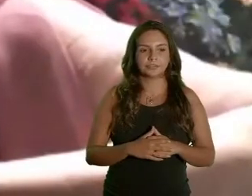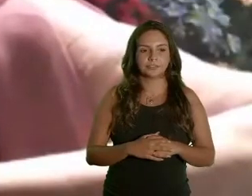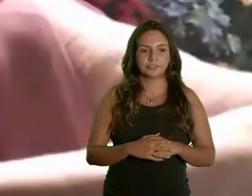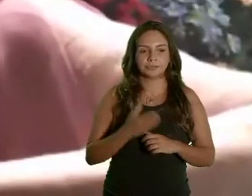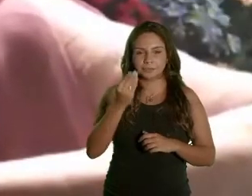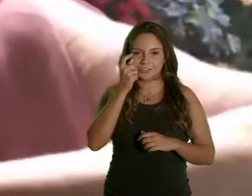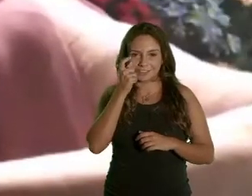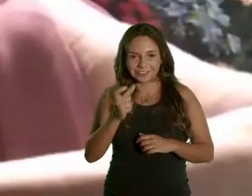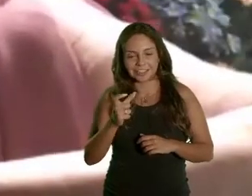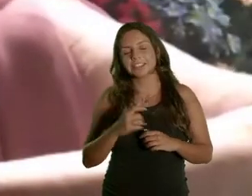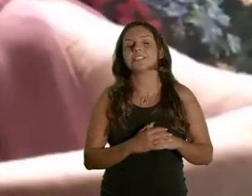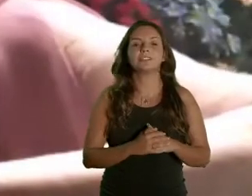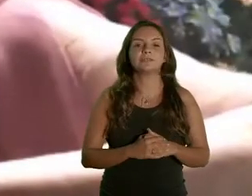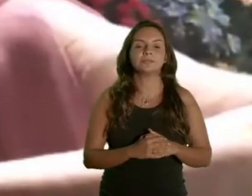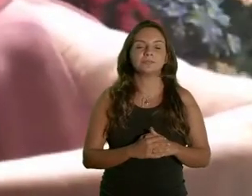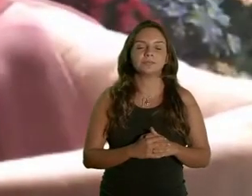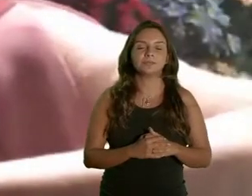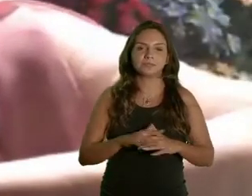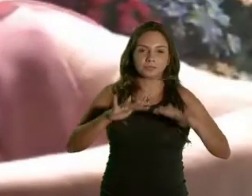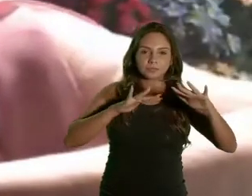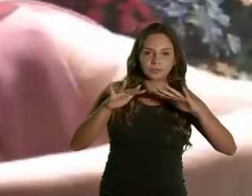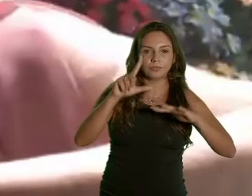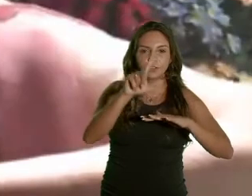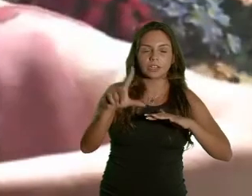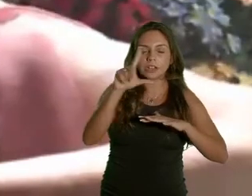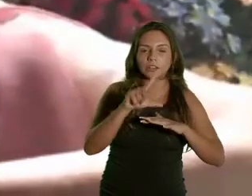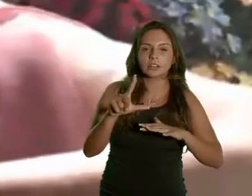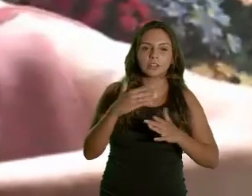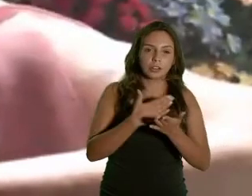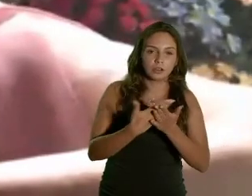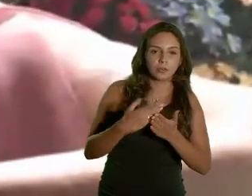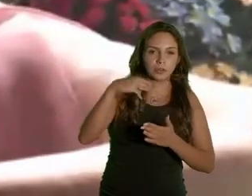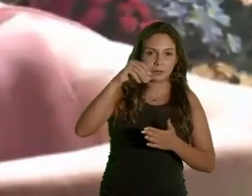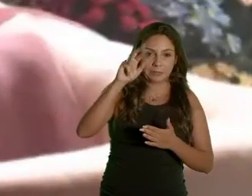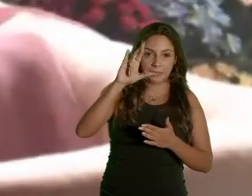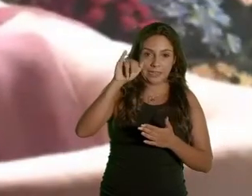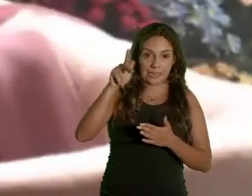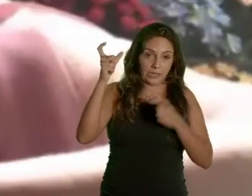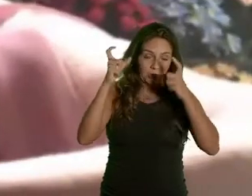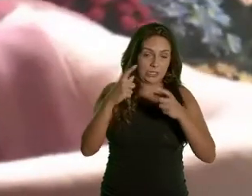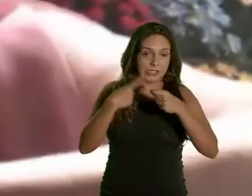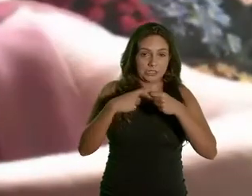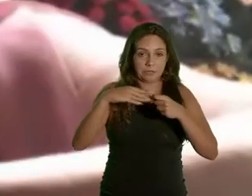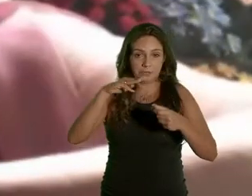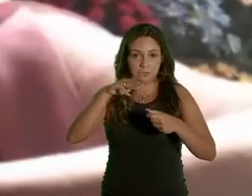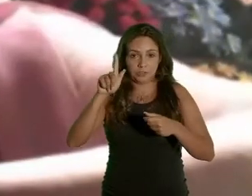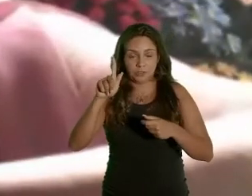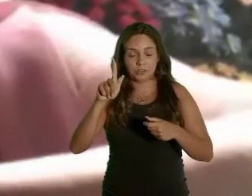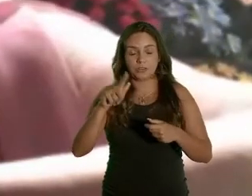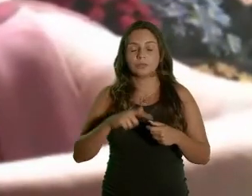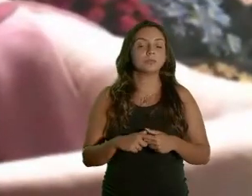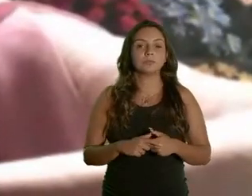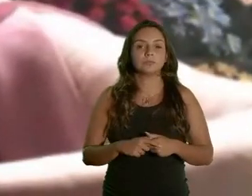muito interessante. Então, é esse movimento literário que começou em Mariana, Minas Gerais, com a Andréia